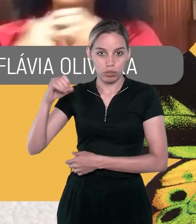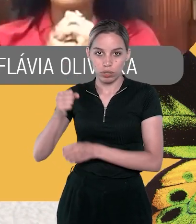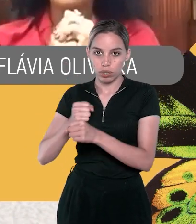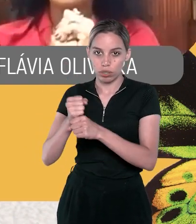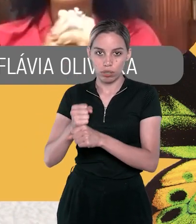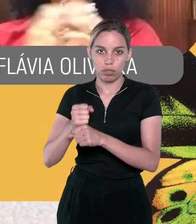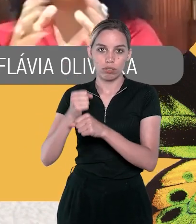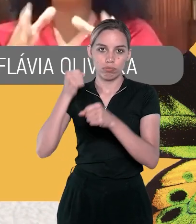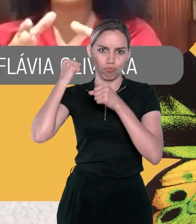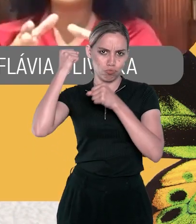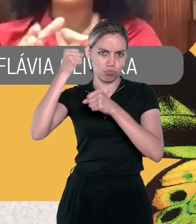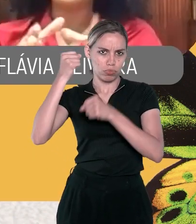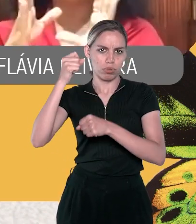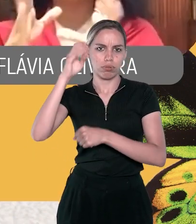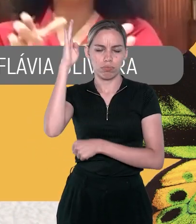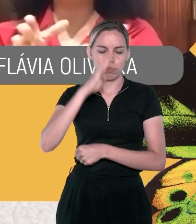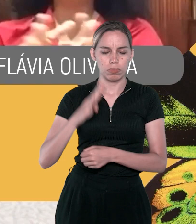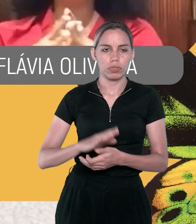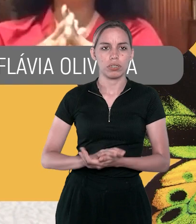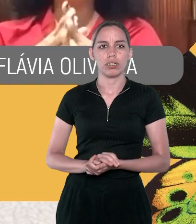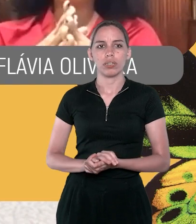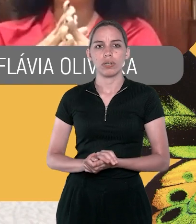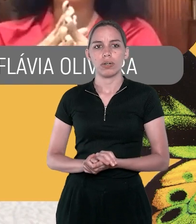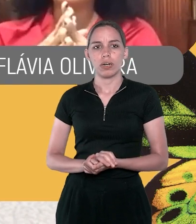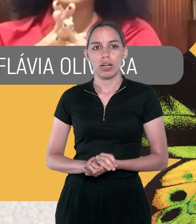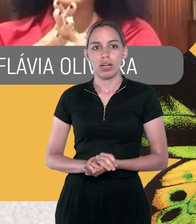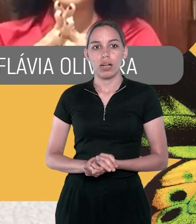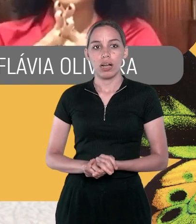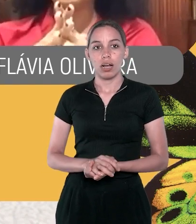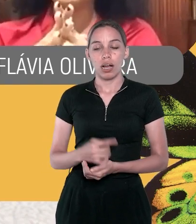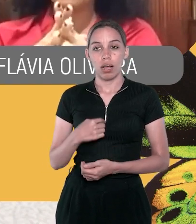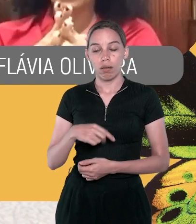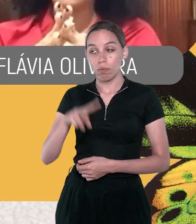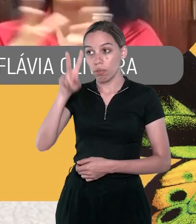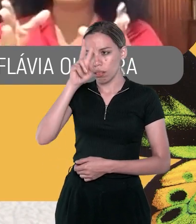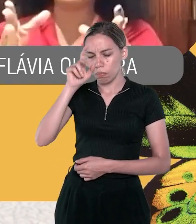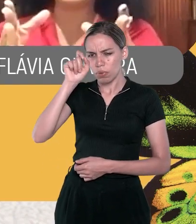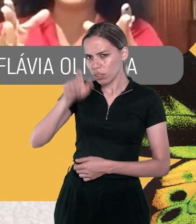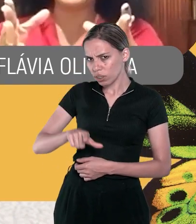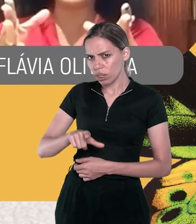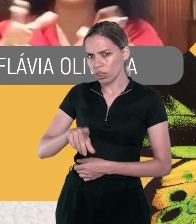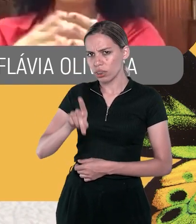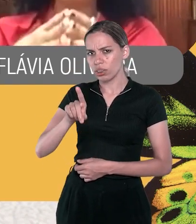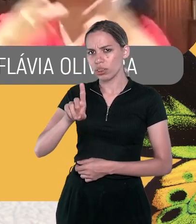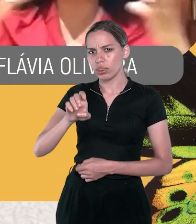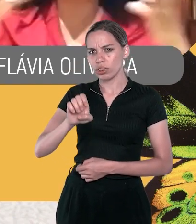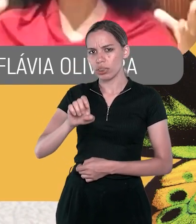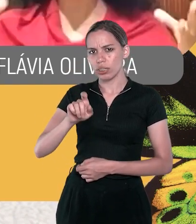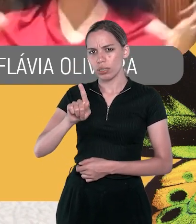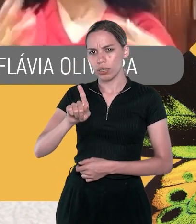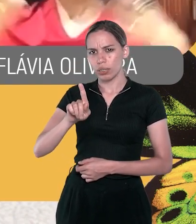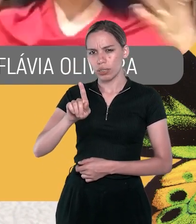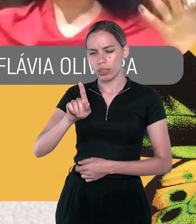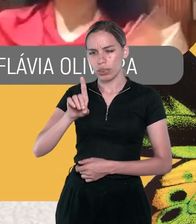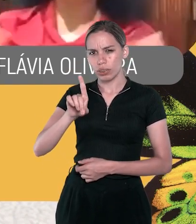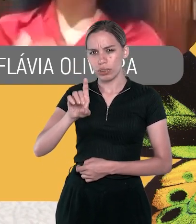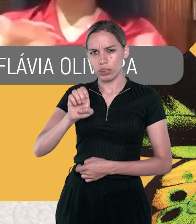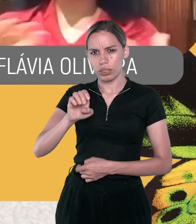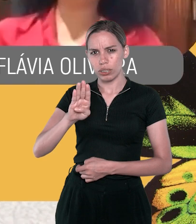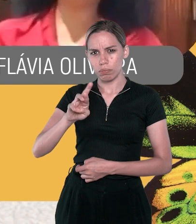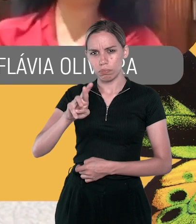diretamente para Debré, o primeiro repórter brasileiro. Né? Dizem isso, né? O primeiro